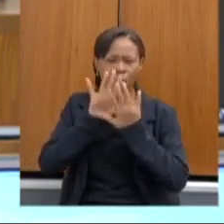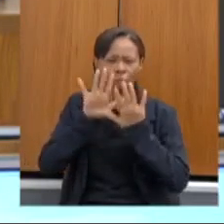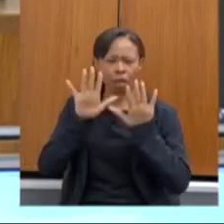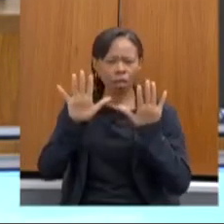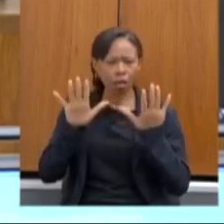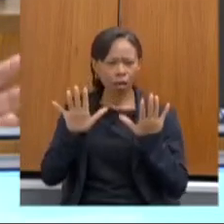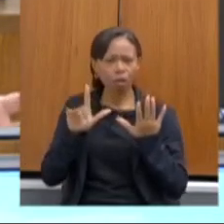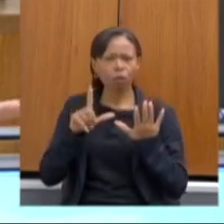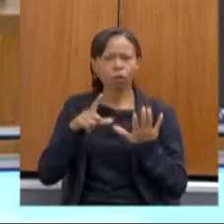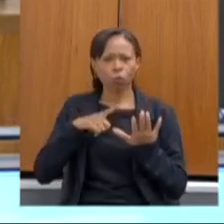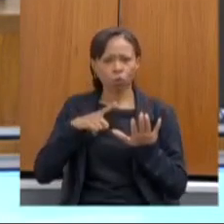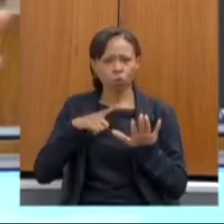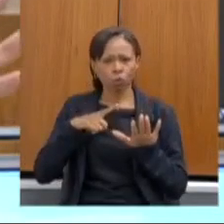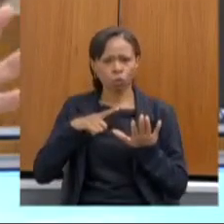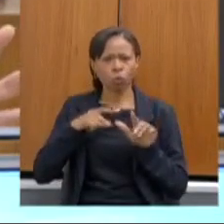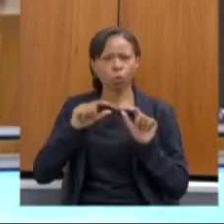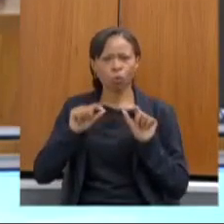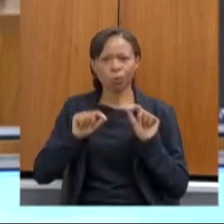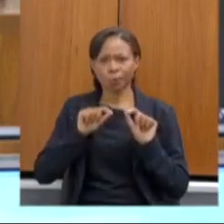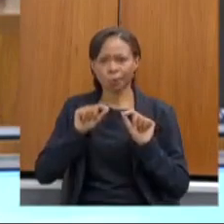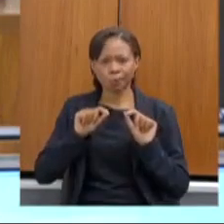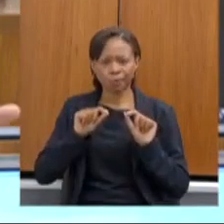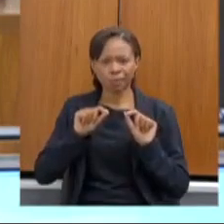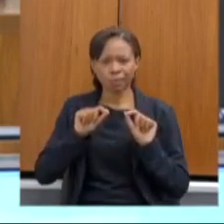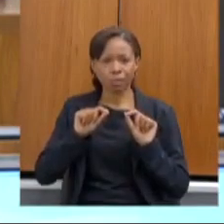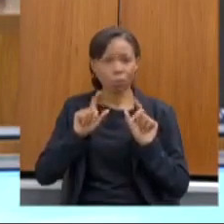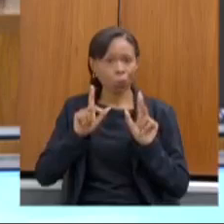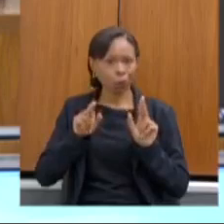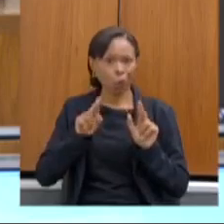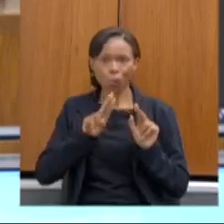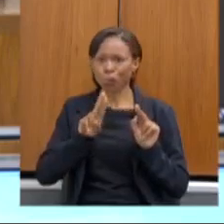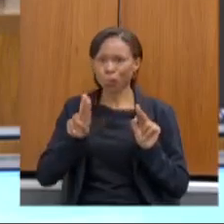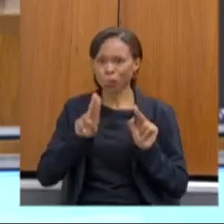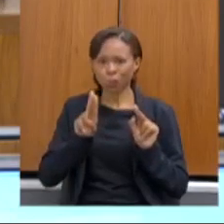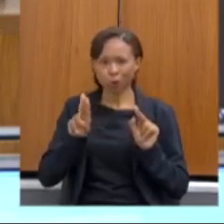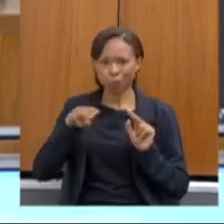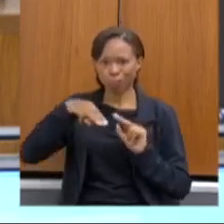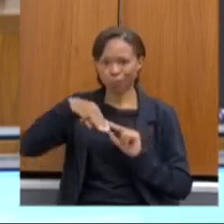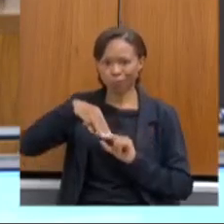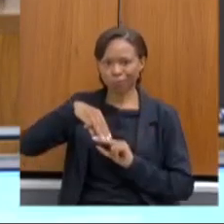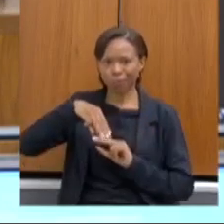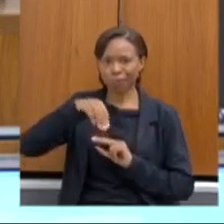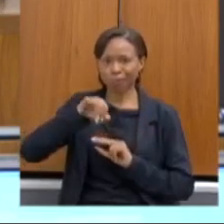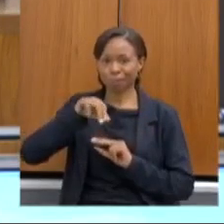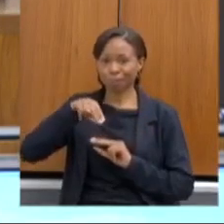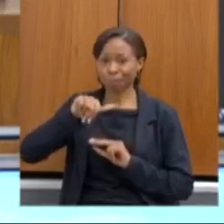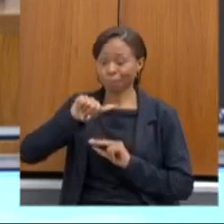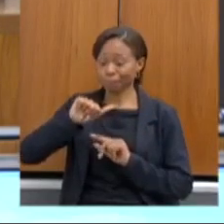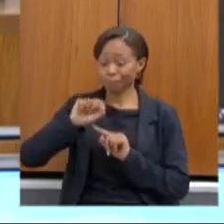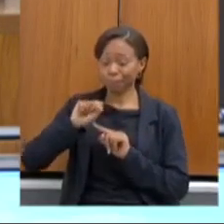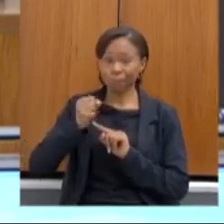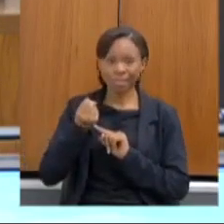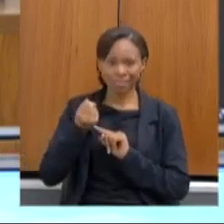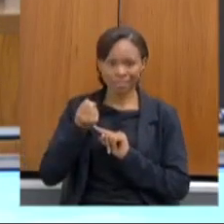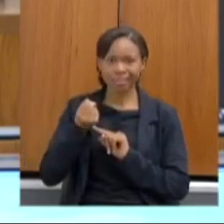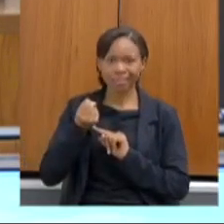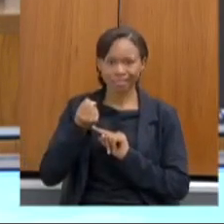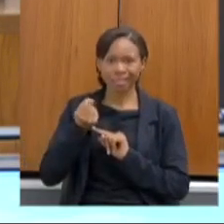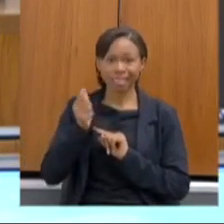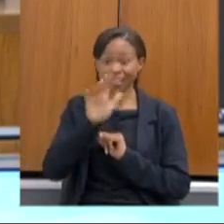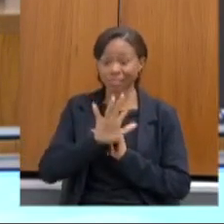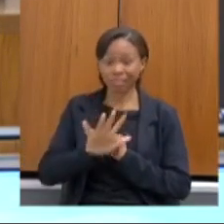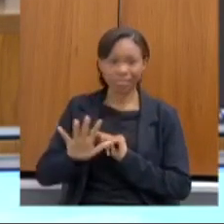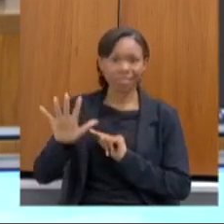é a alcunha do nome né Minas Gerais se deu porque somos mineiros né somos temos uma